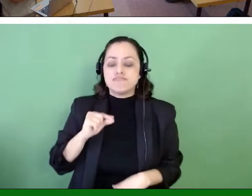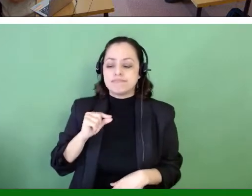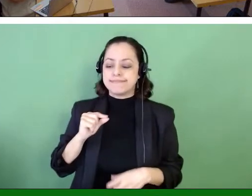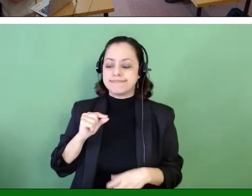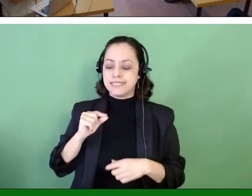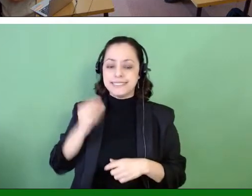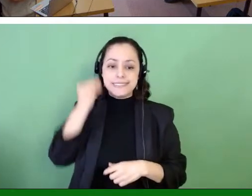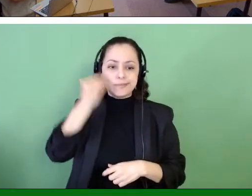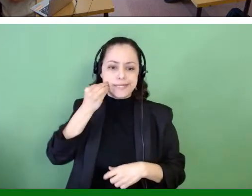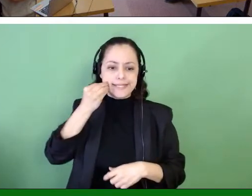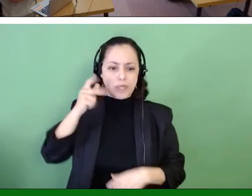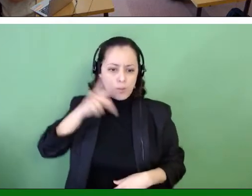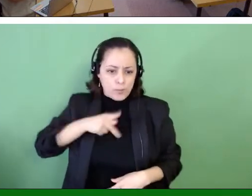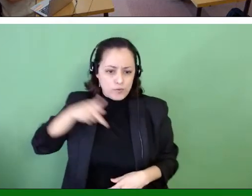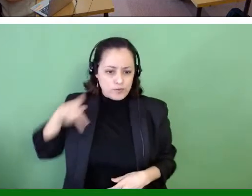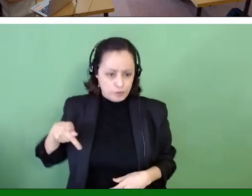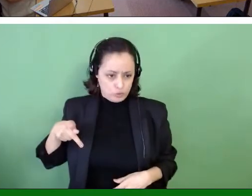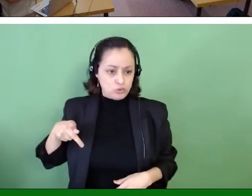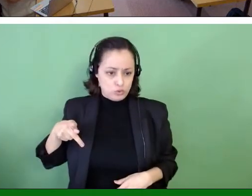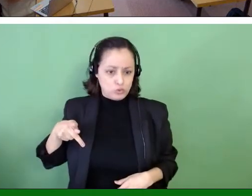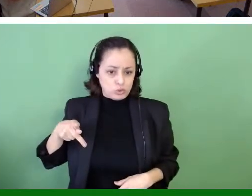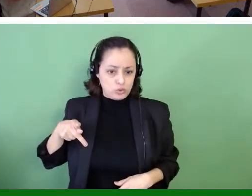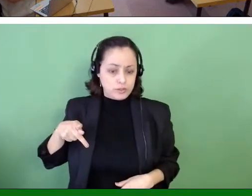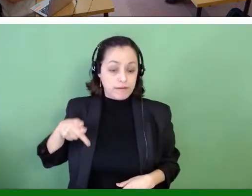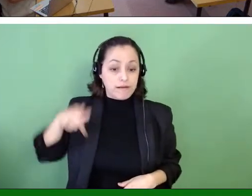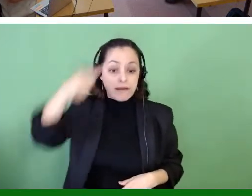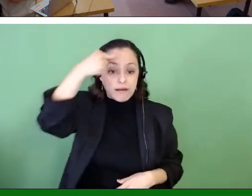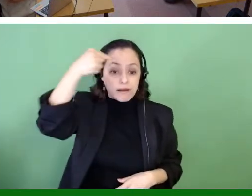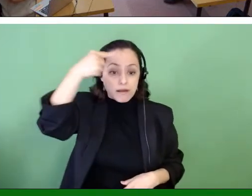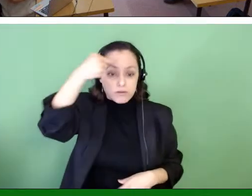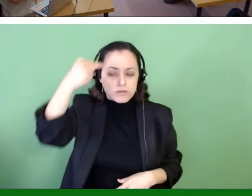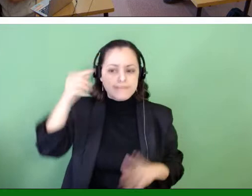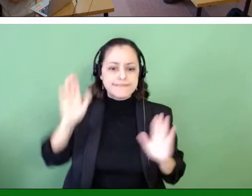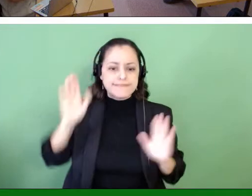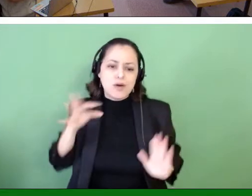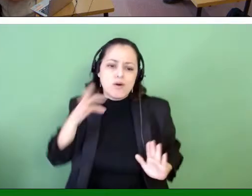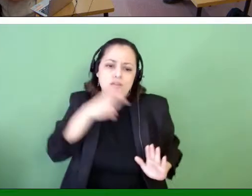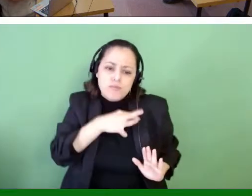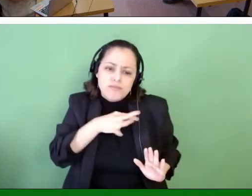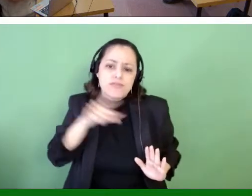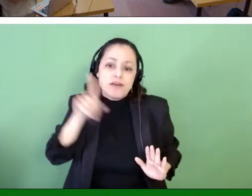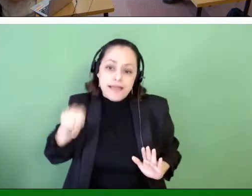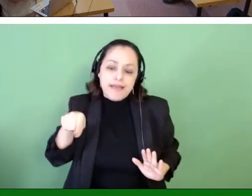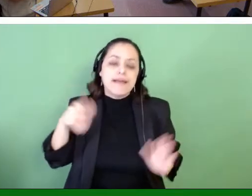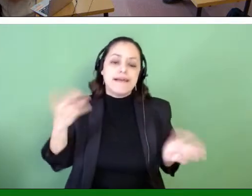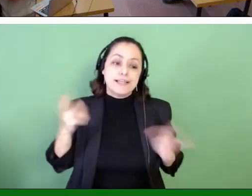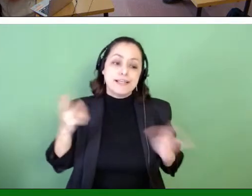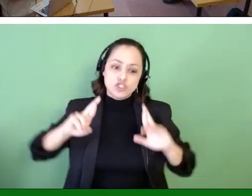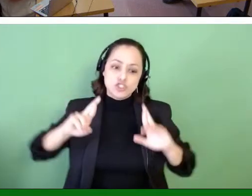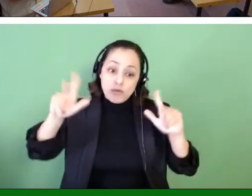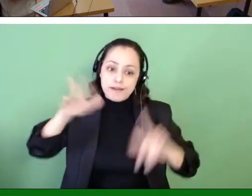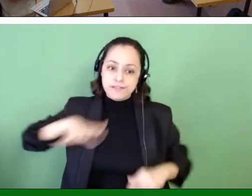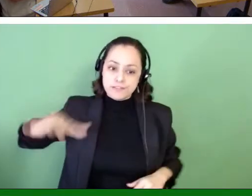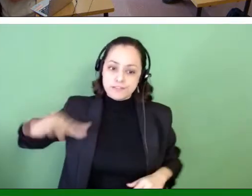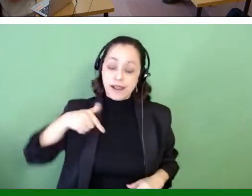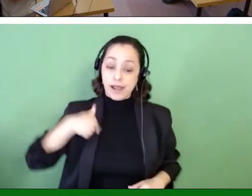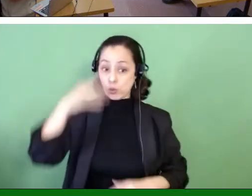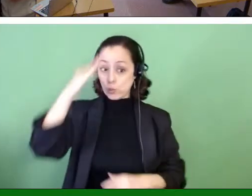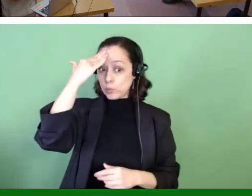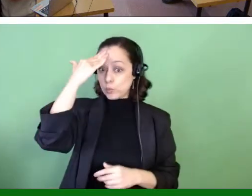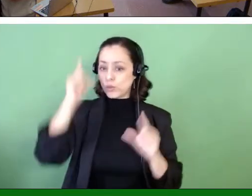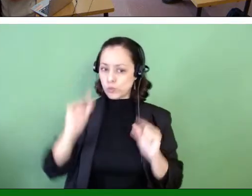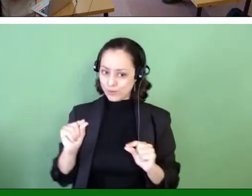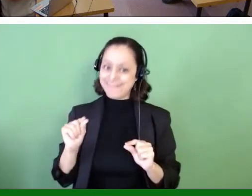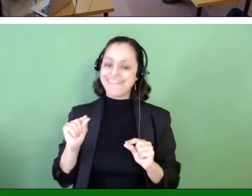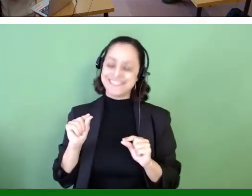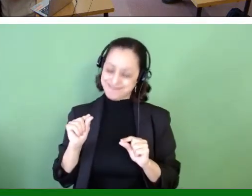trabalhar, né, como professora, obviamente que é um universo muito diferente e eu entendo o quão